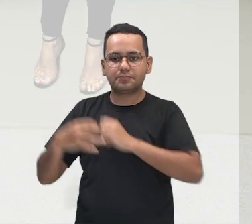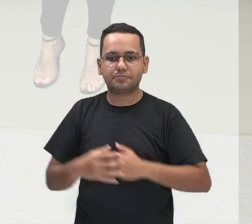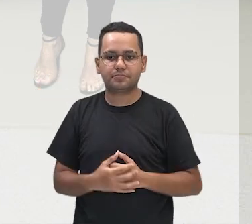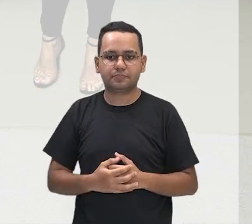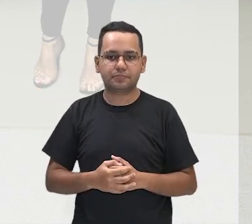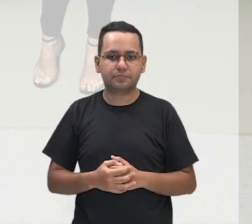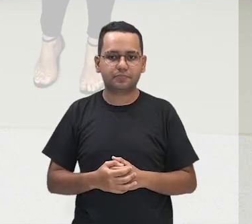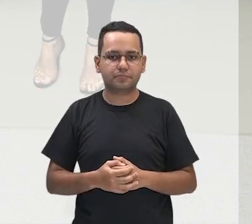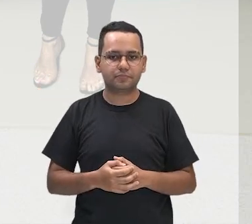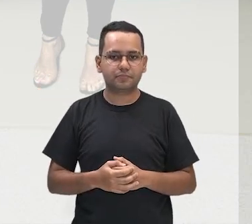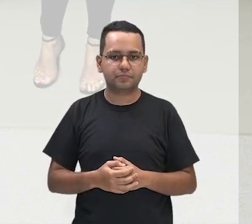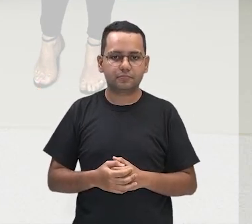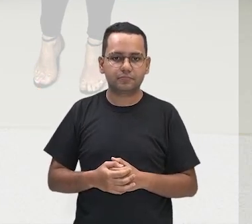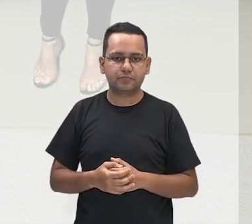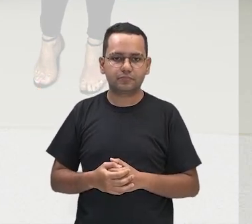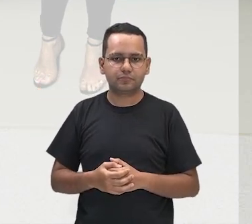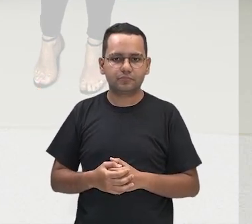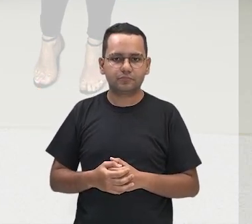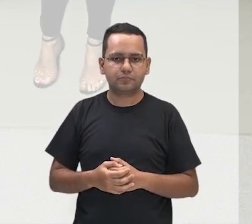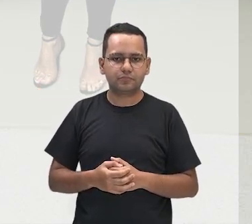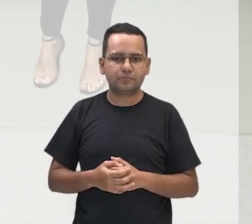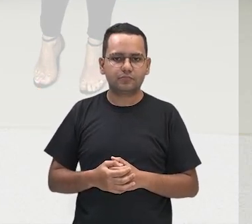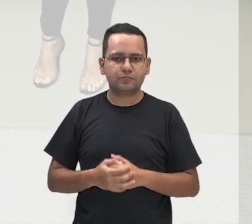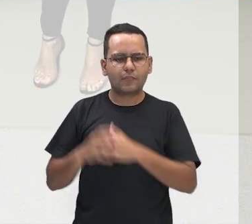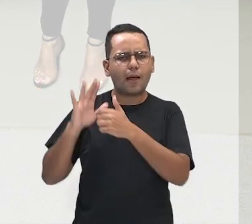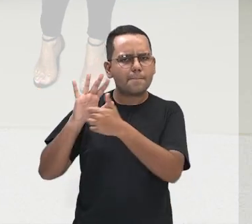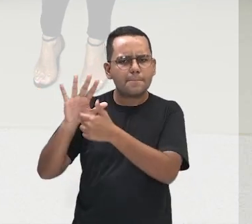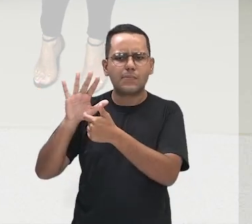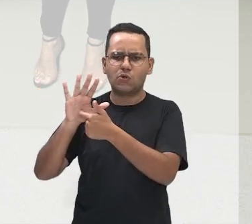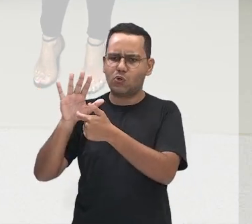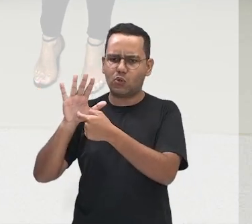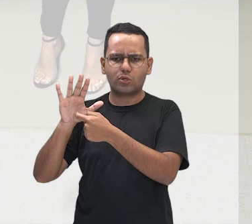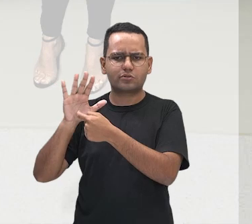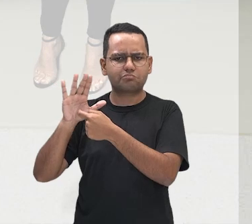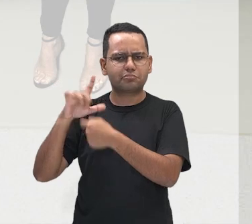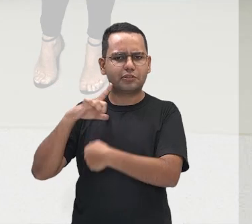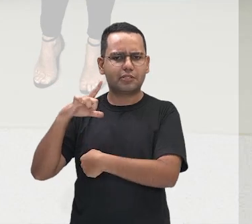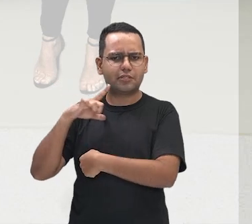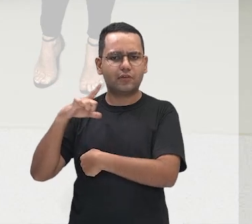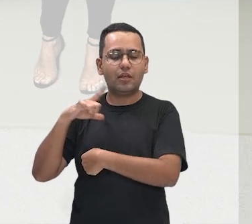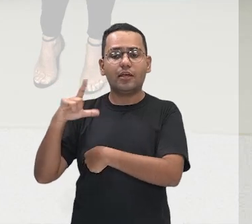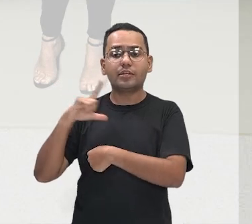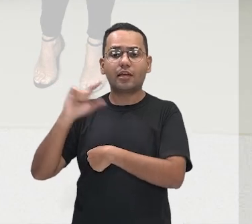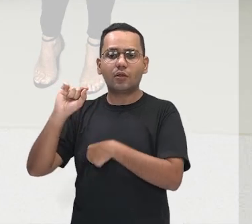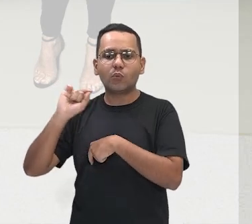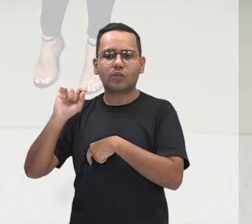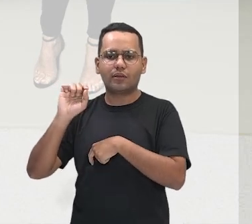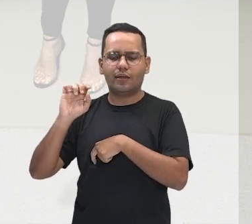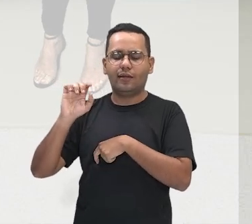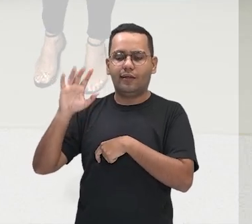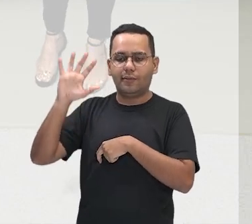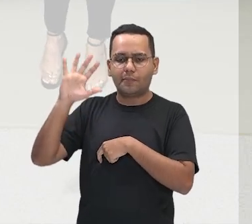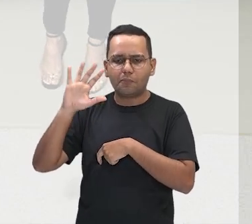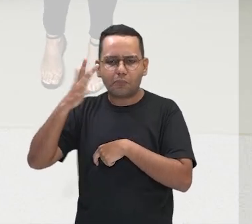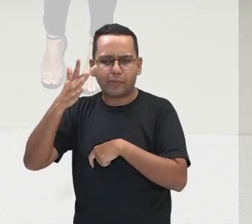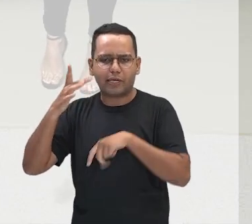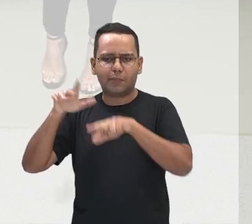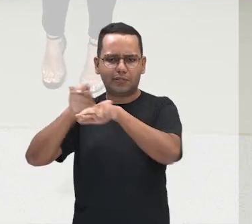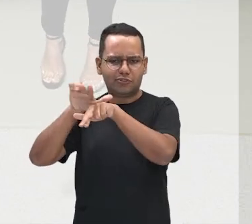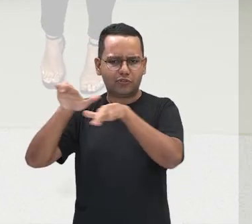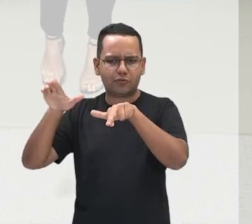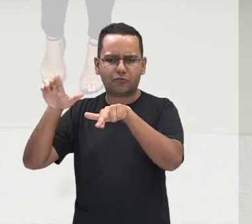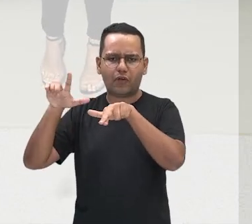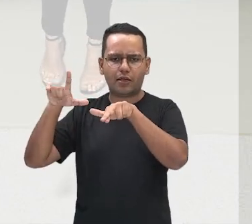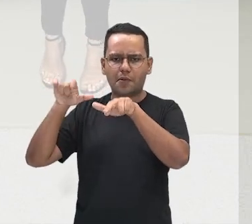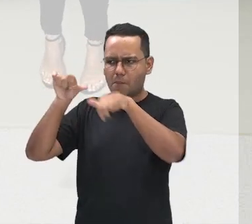que permitisse estar em exposição e sofrer com essas ações meteorológicas sem ser danificada. Então, porque